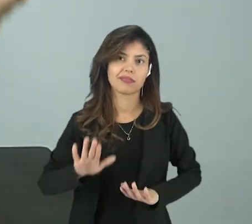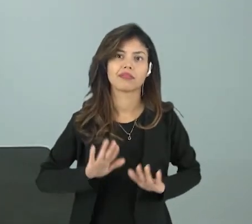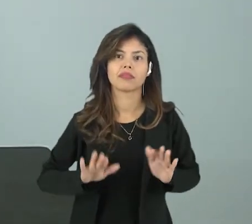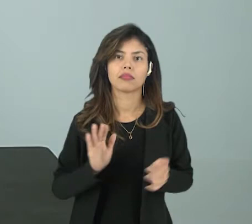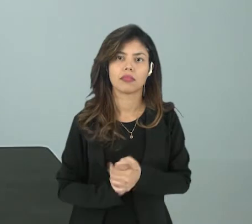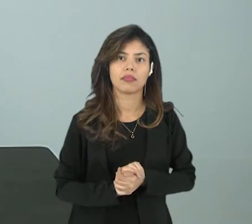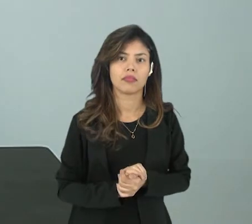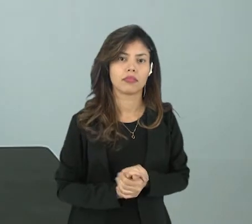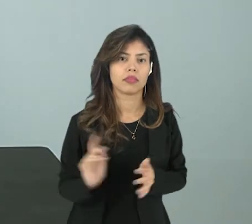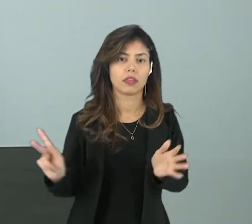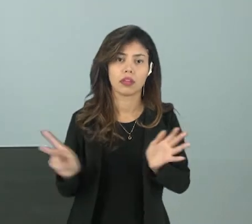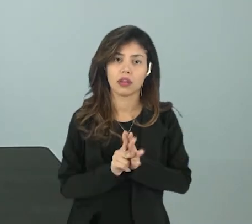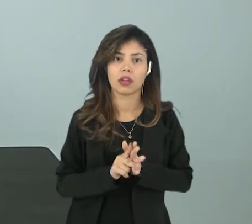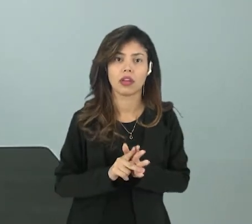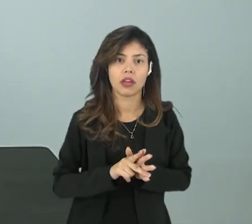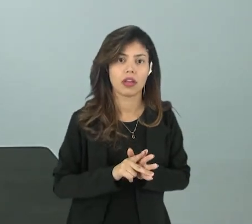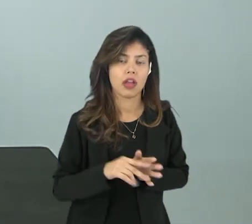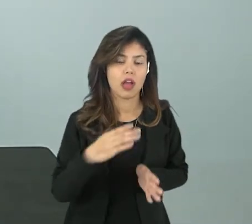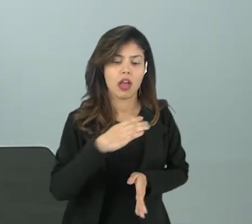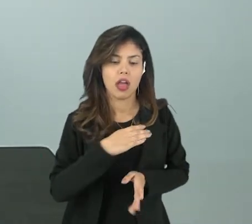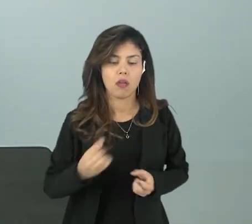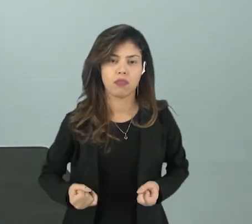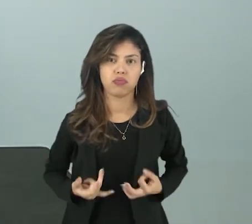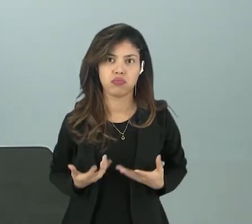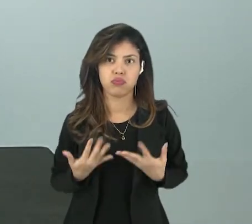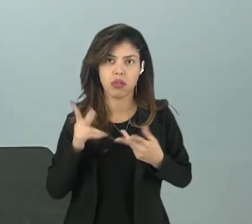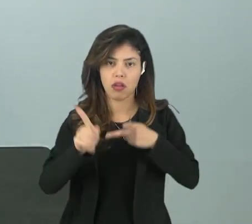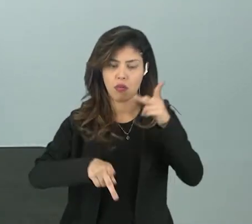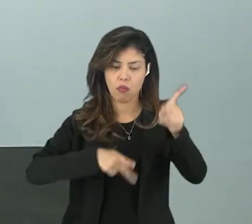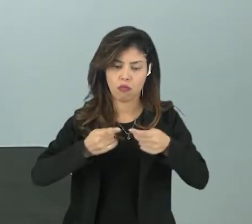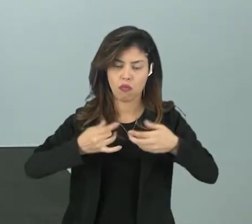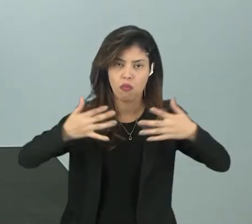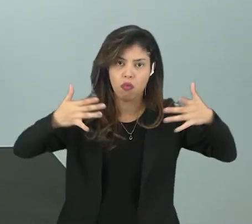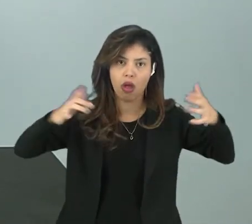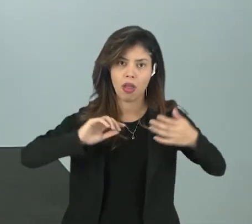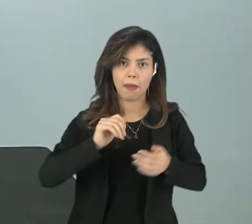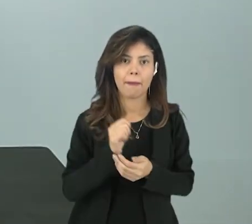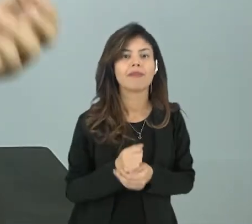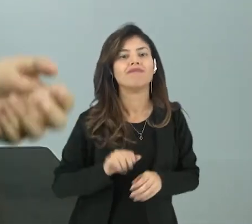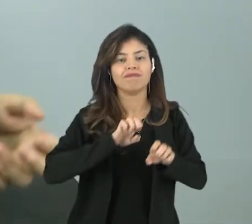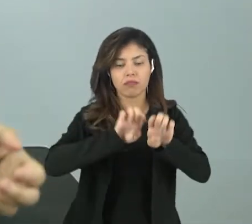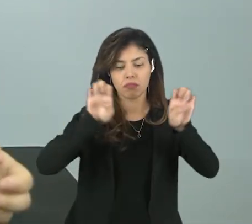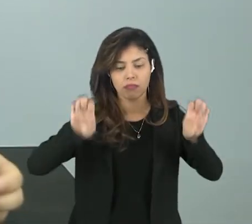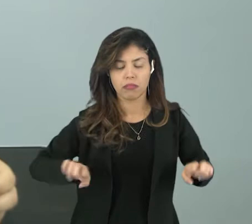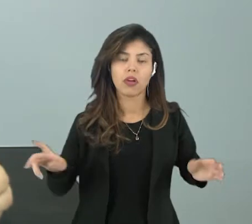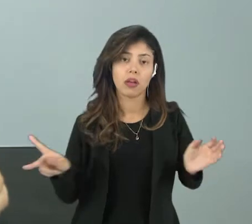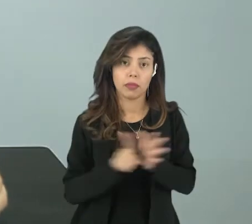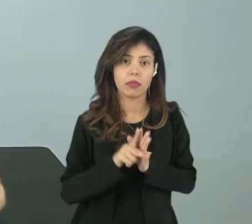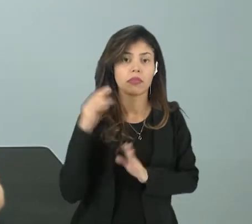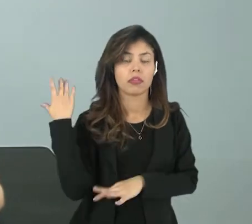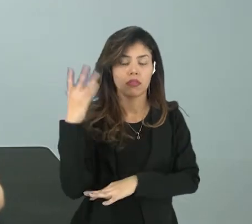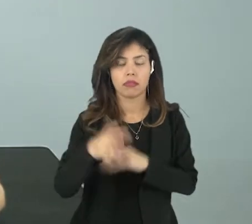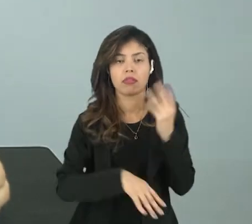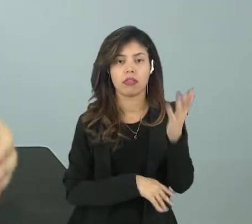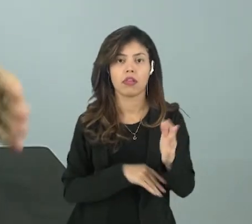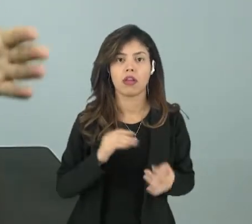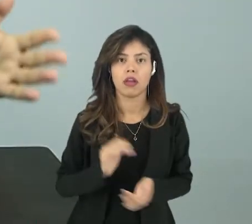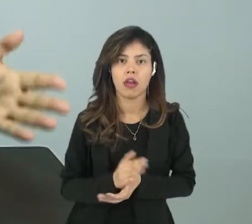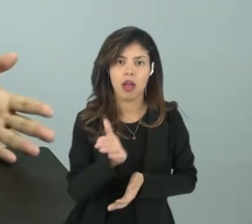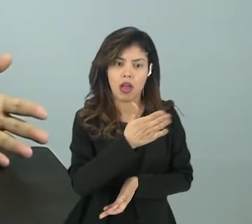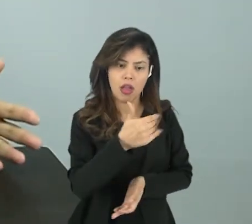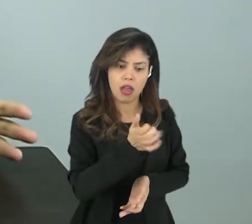própria urbanização excessiva mexe com a estrutura de elementos que são naturais. Ela disse que eram